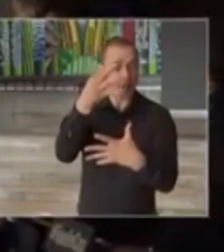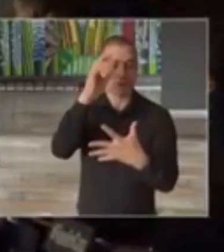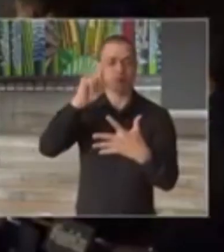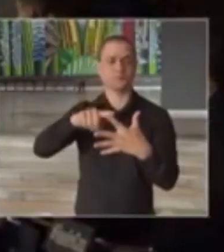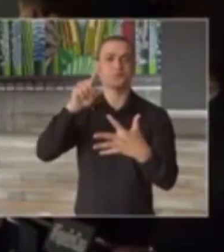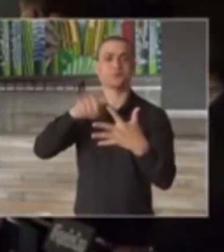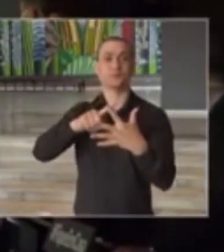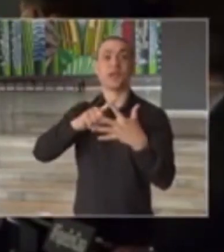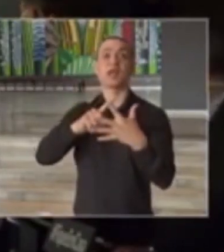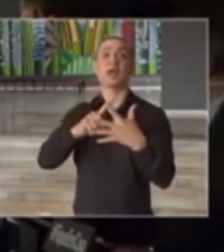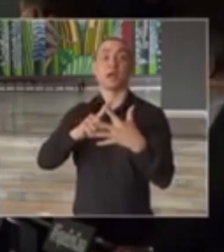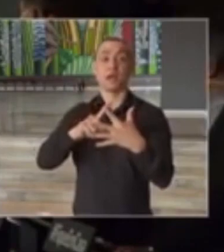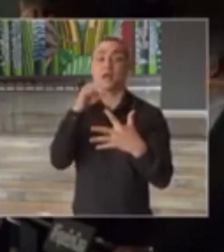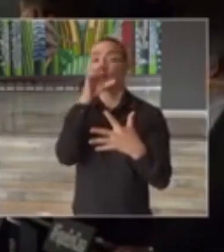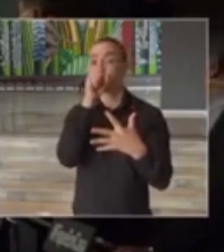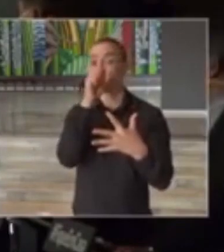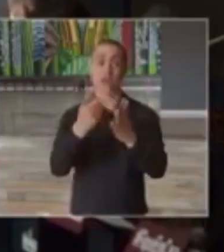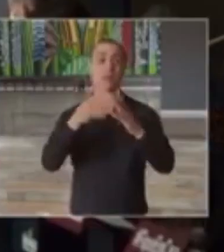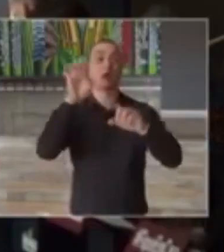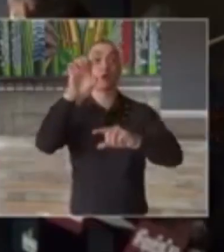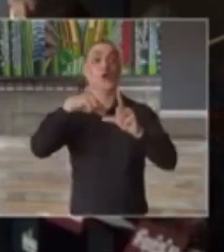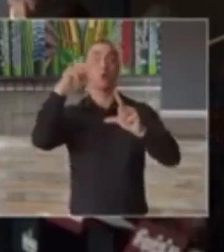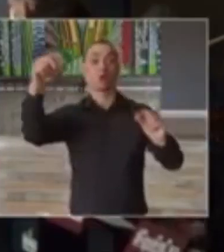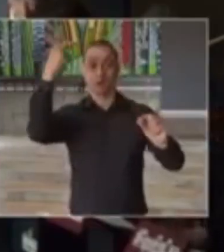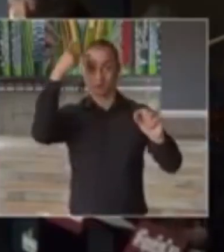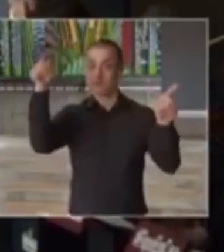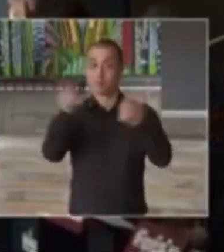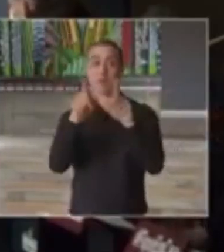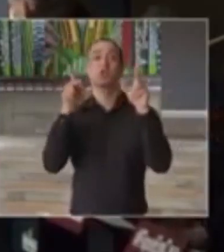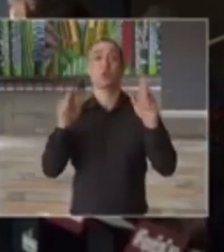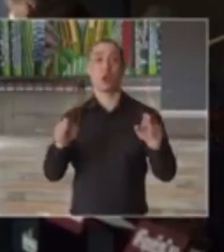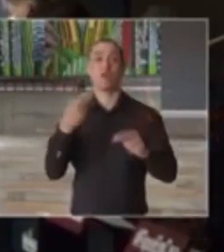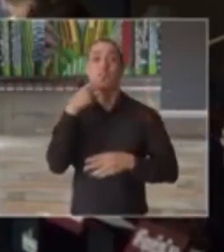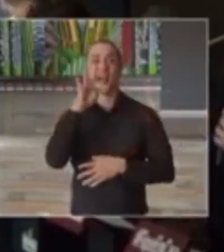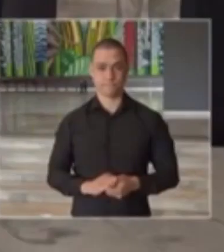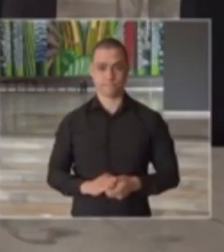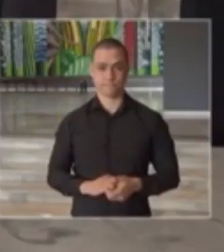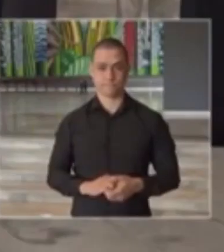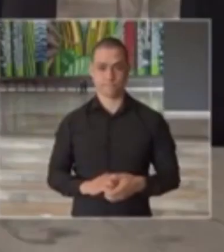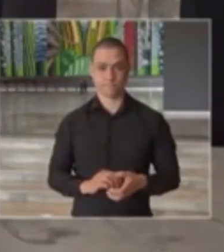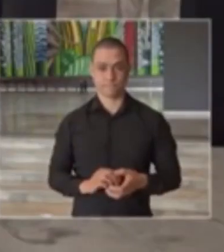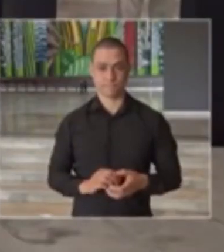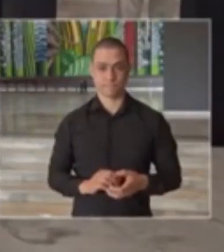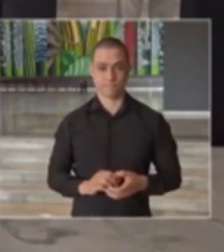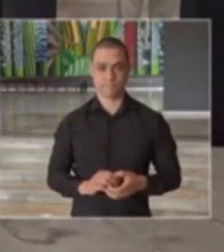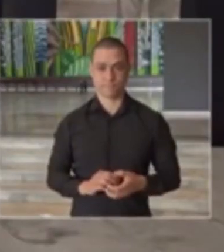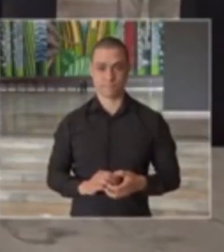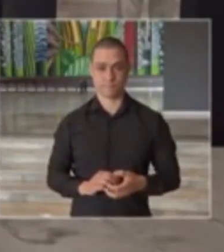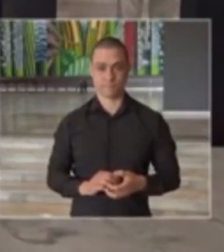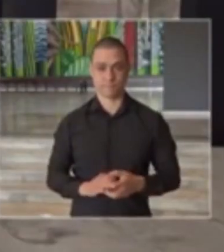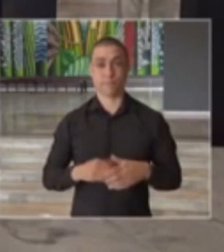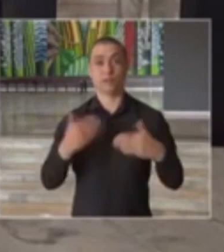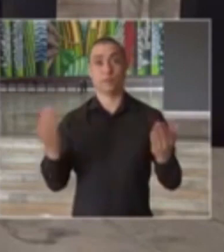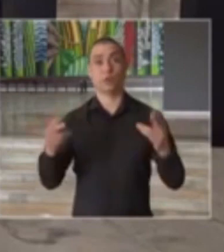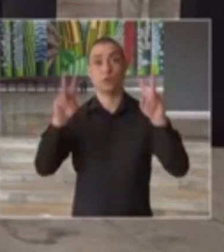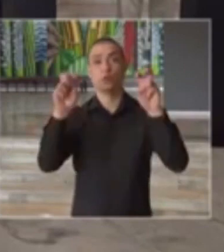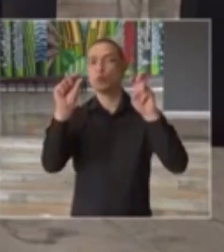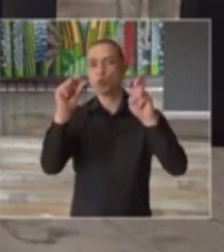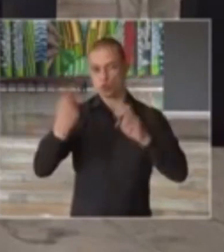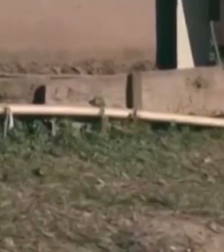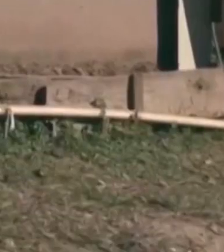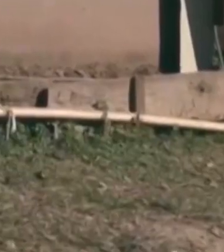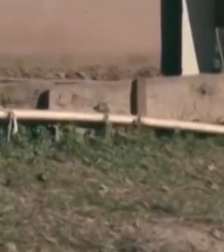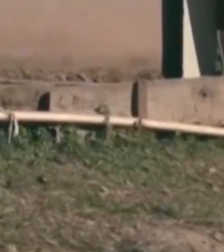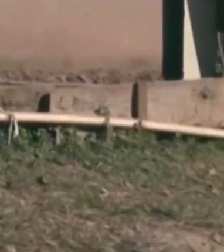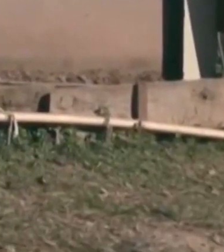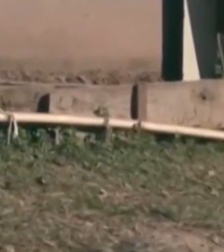tímidos para dizer que houve melhora. Mas na prática, os dados preocupam. Dos palácios, autoridades contabilizam